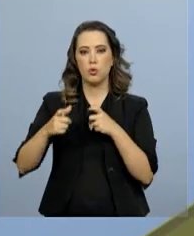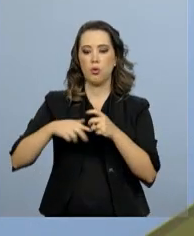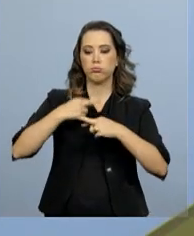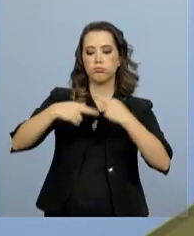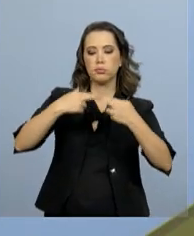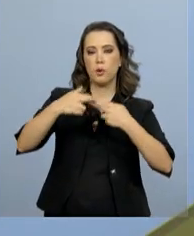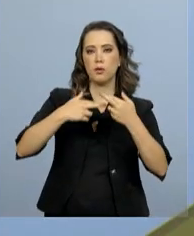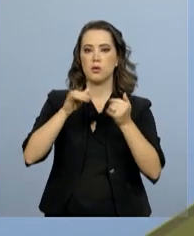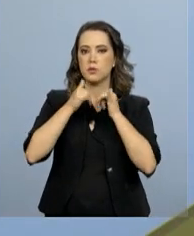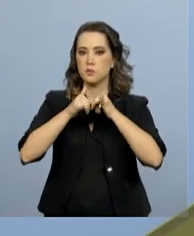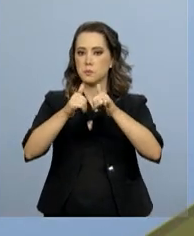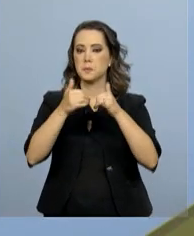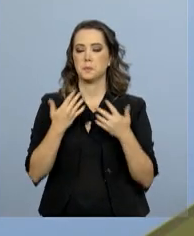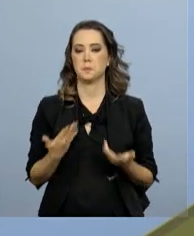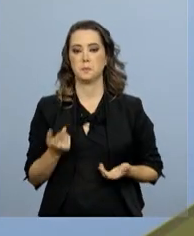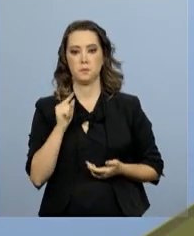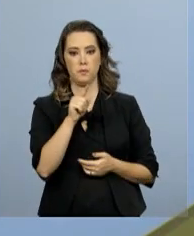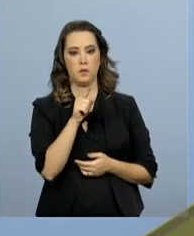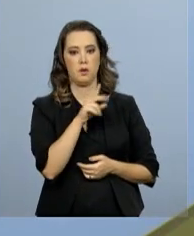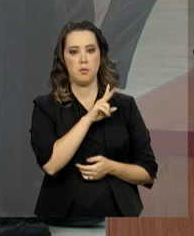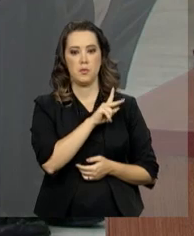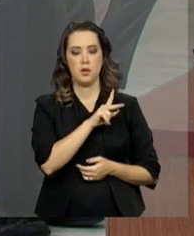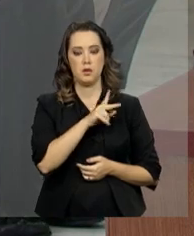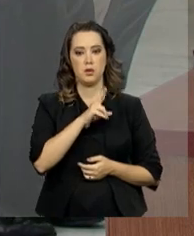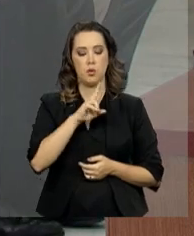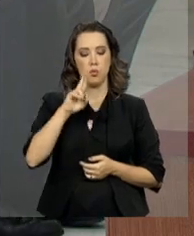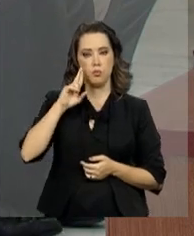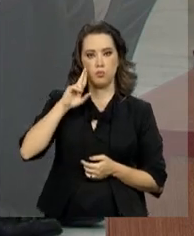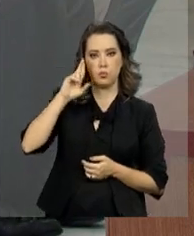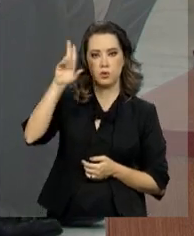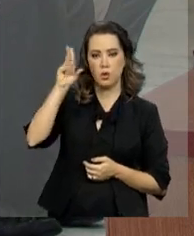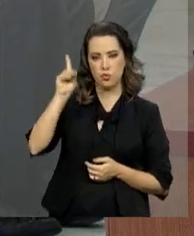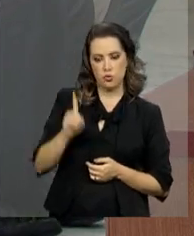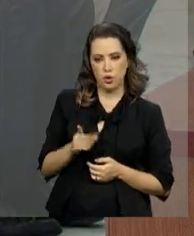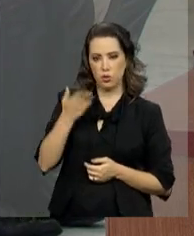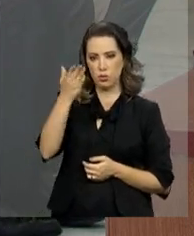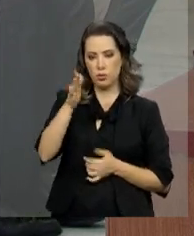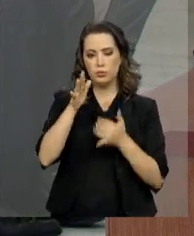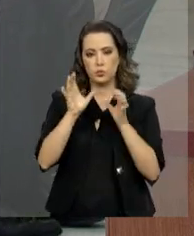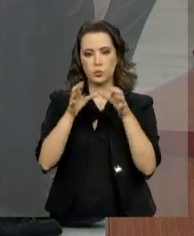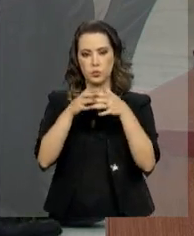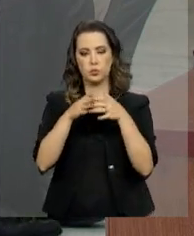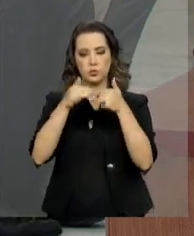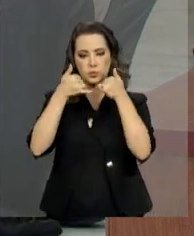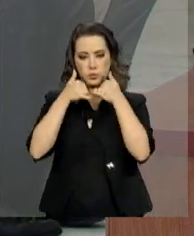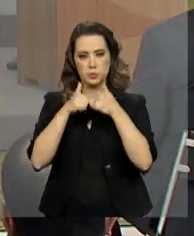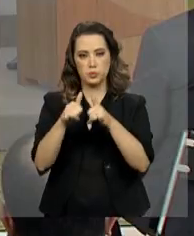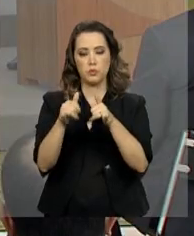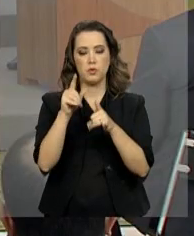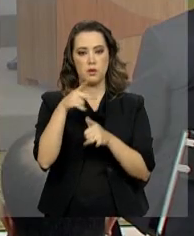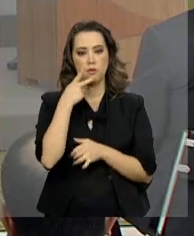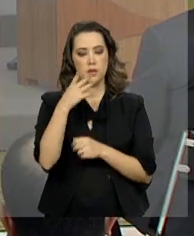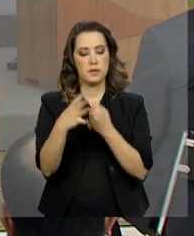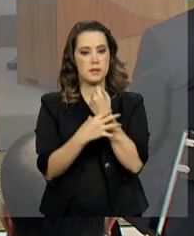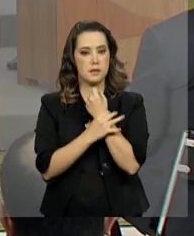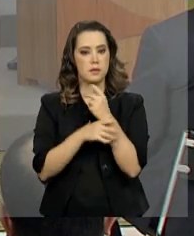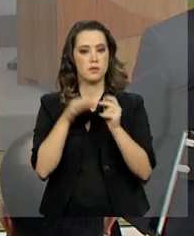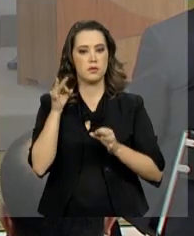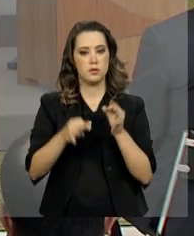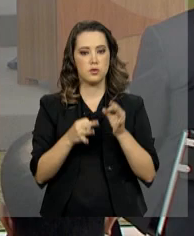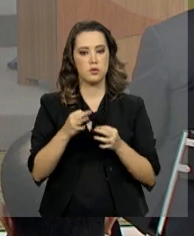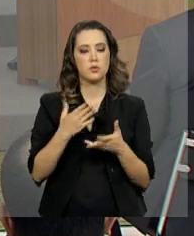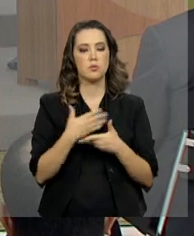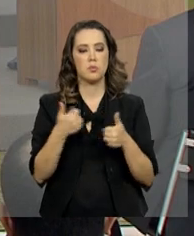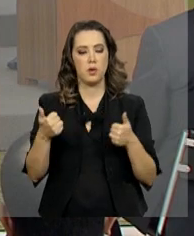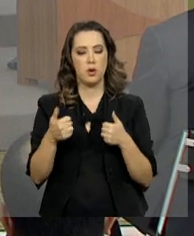diretor geral da agência nacional de energia elétrica a segurança jurídica entre outros fatores permite a atração